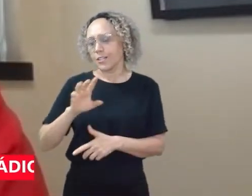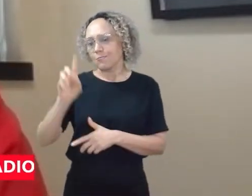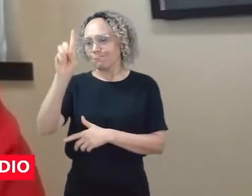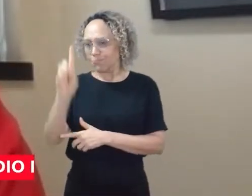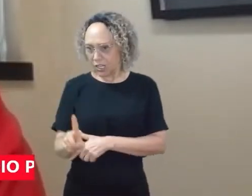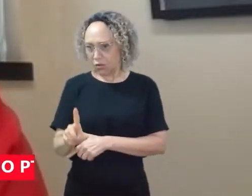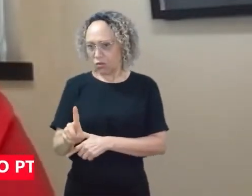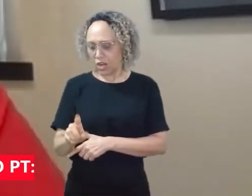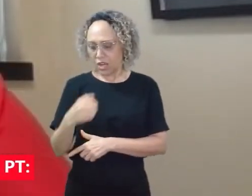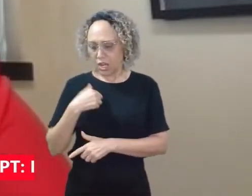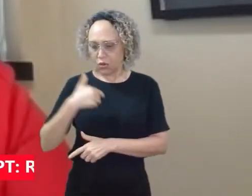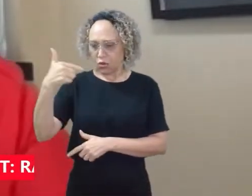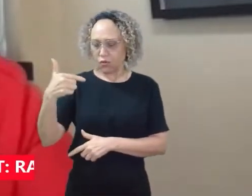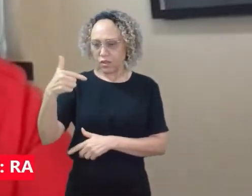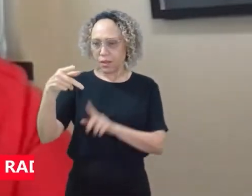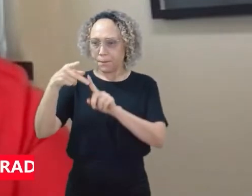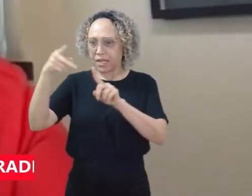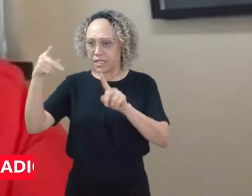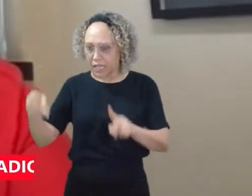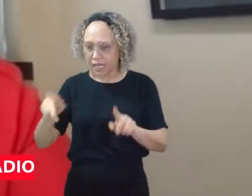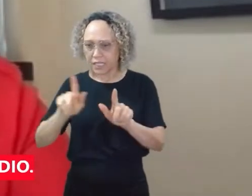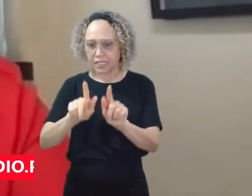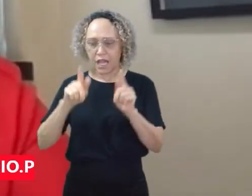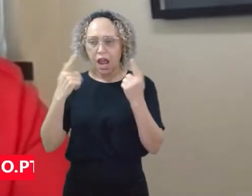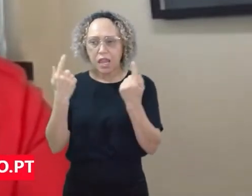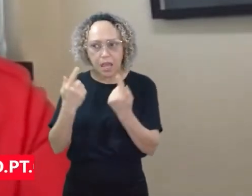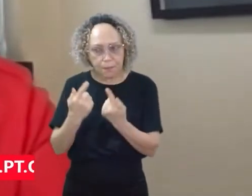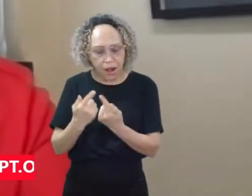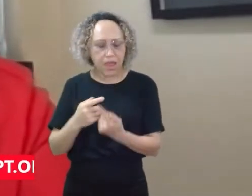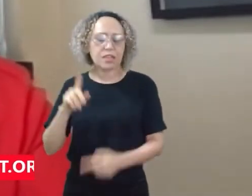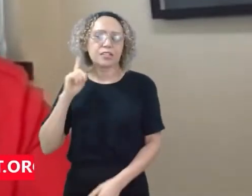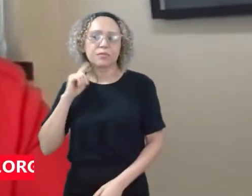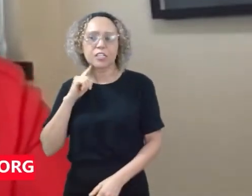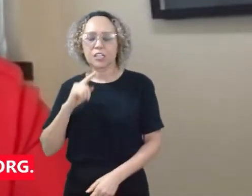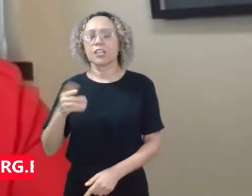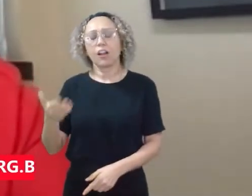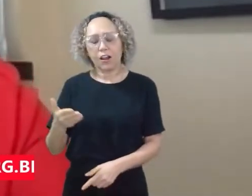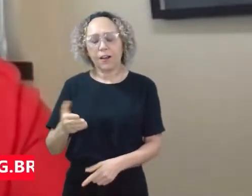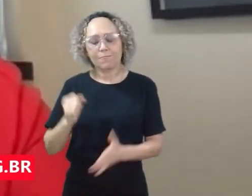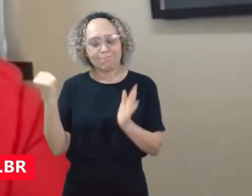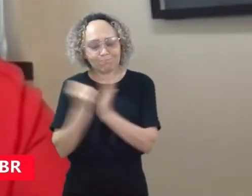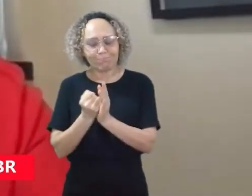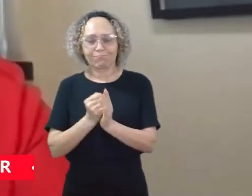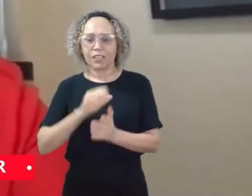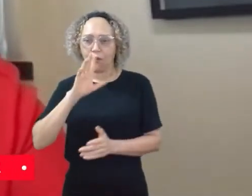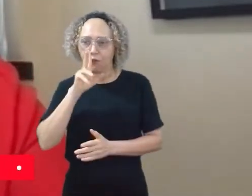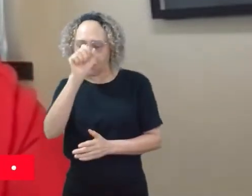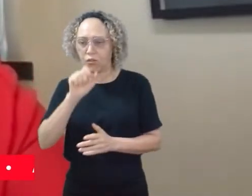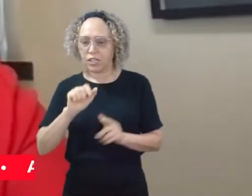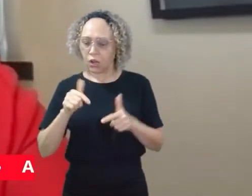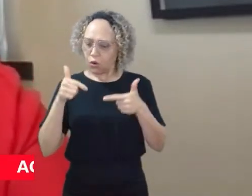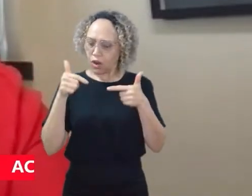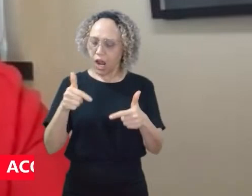primeira vice-presidenta da Assembleia, que é um cargo assim, que tem uma simbologia muito grande da força, da coragem das mulheres de Minas Gerais